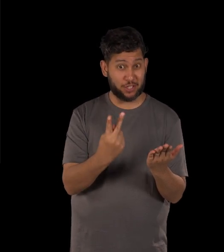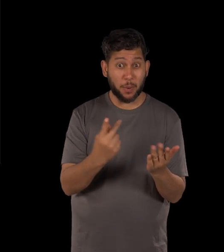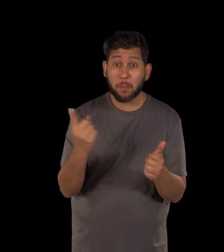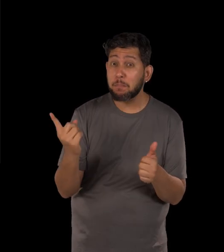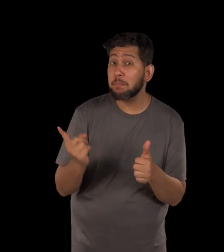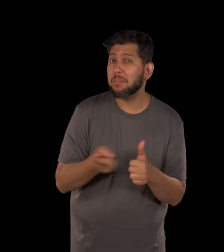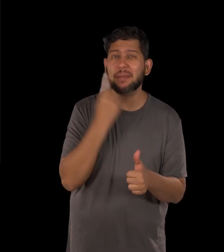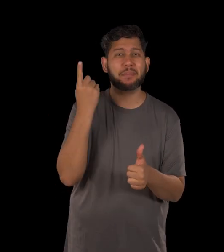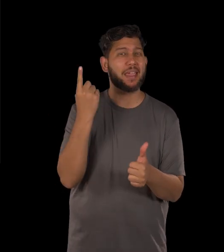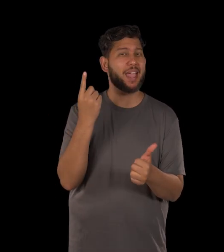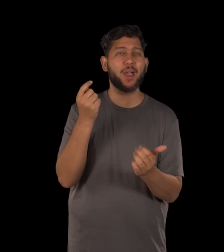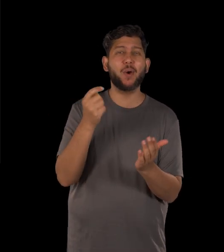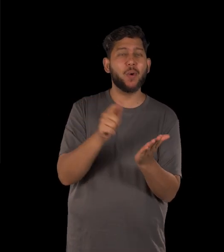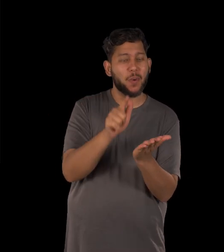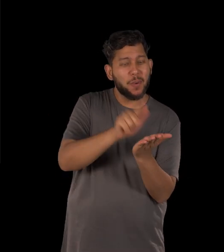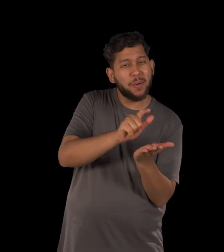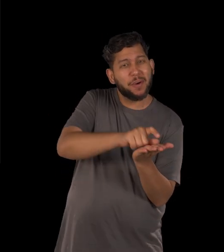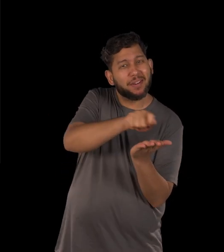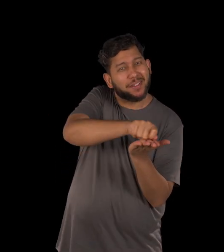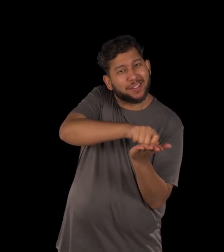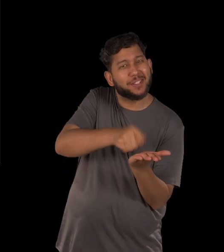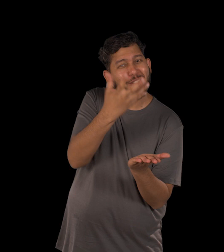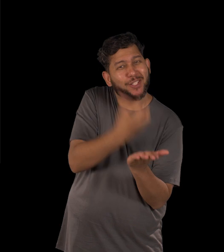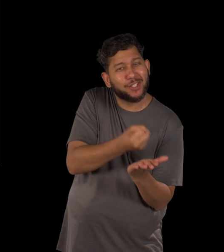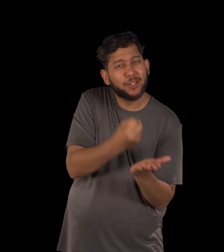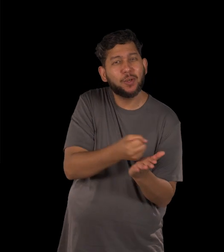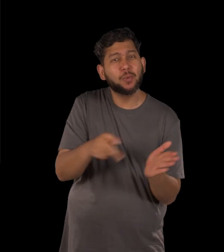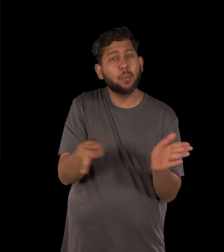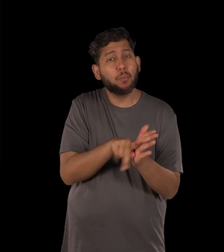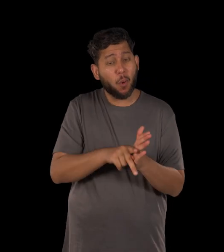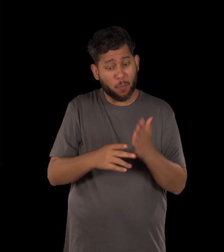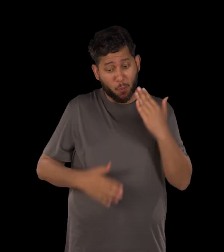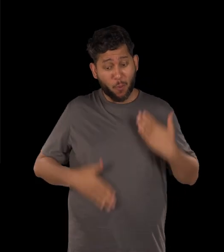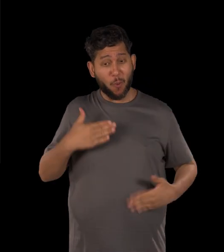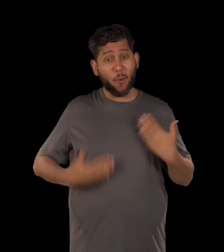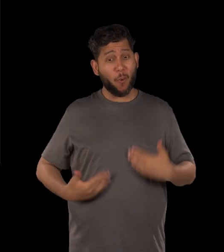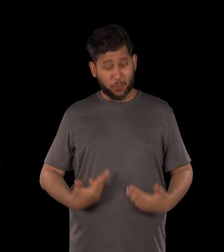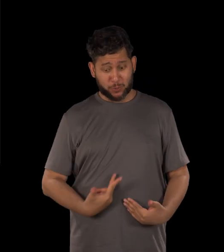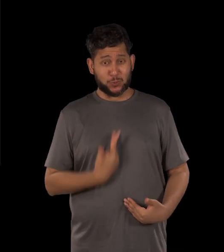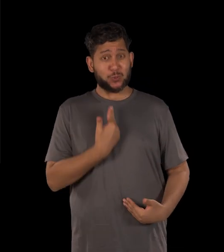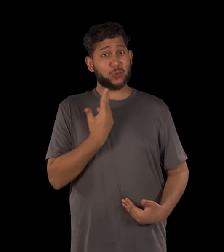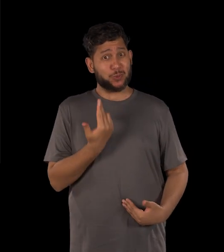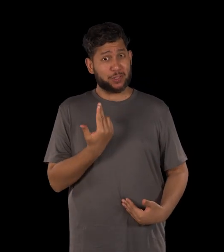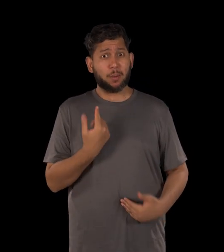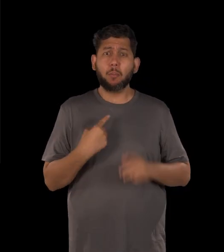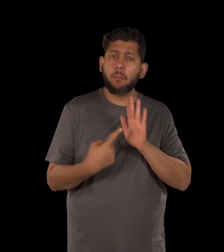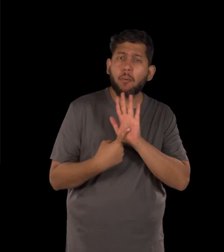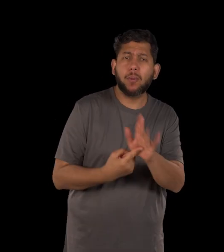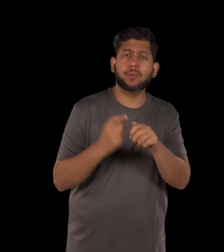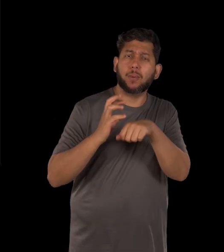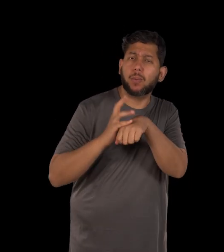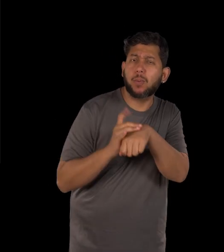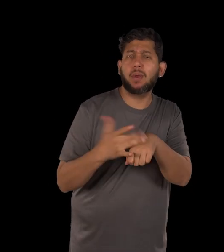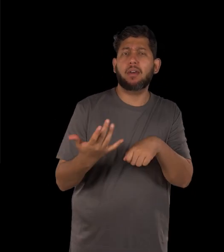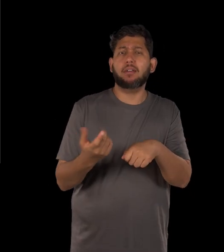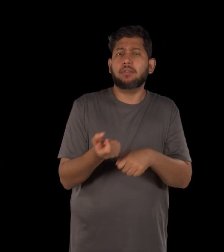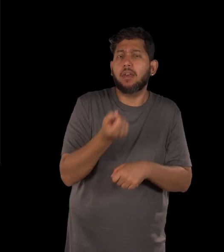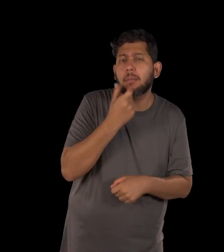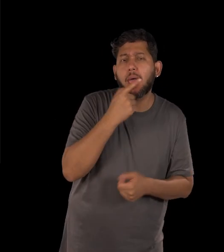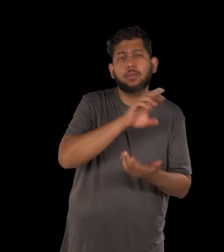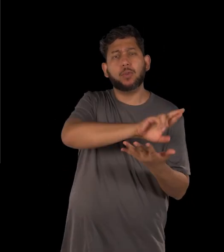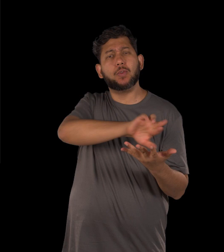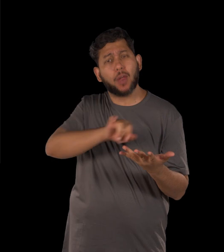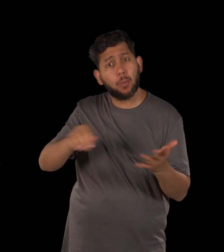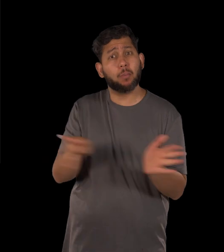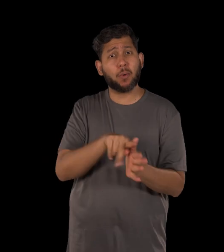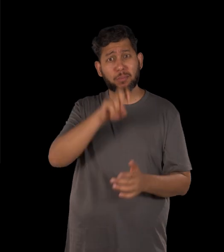antigo tratado de cirurgia traumática conhecido na atualidade, contém observações anatômicas precisas, diagnósticos de doenças